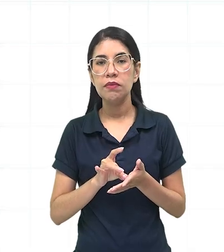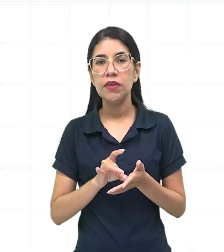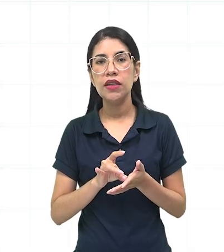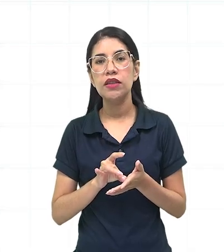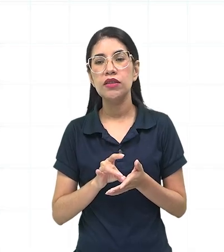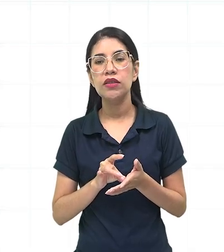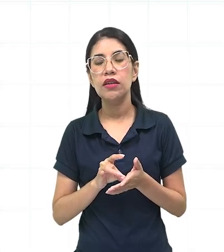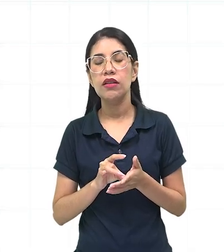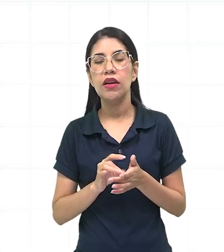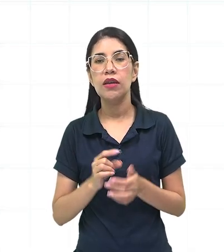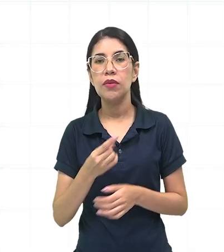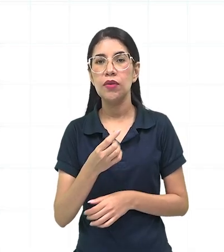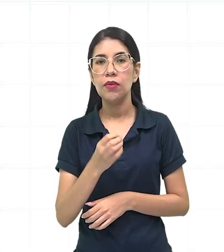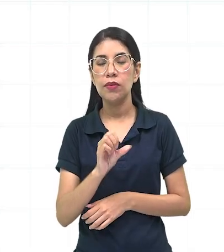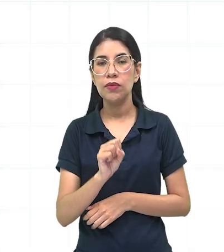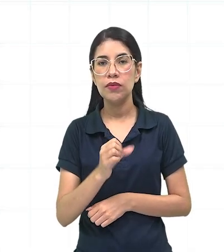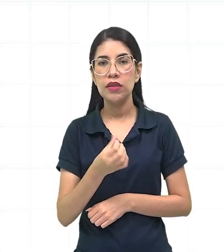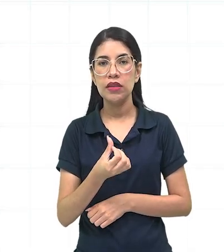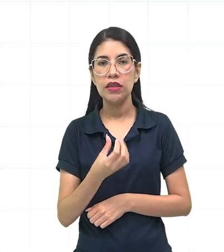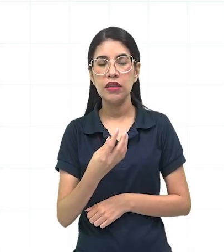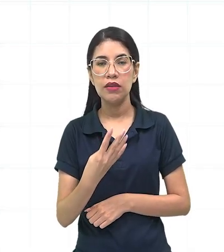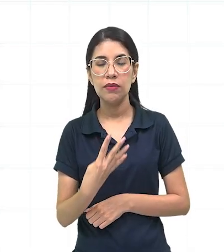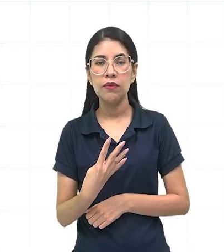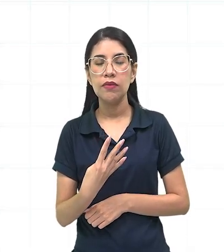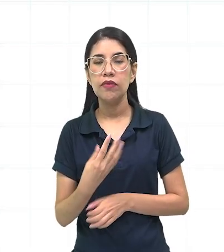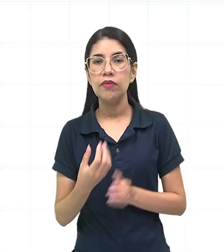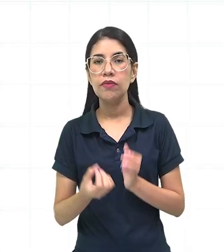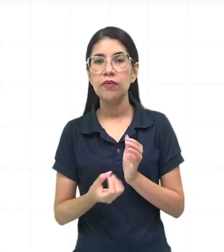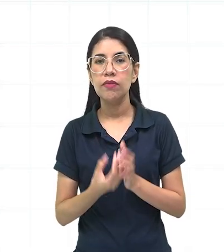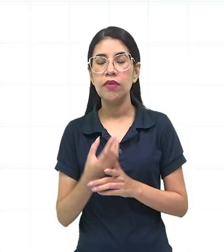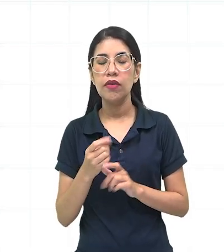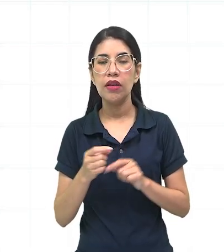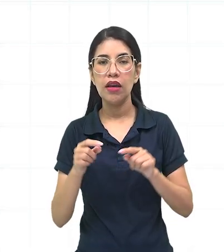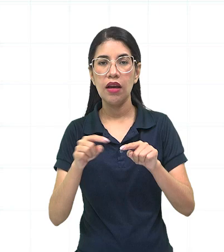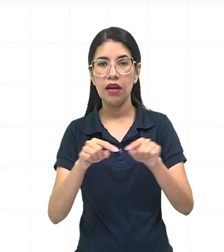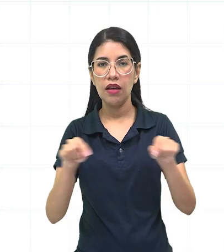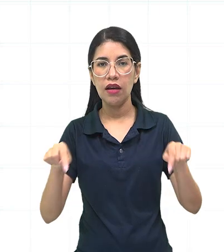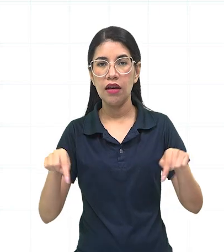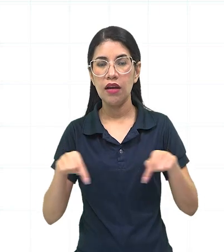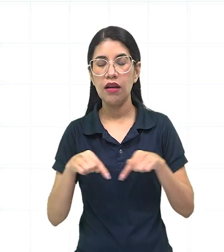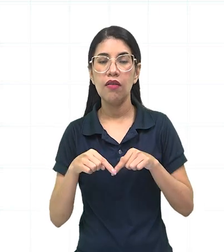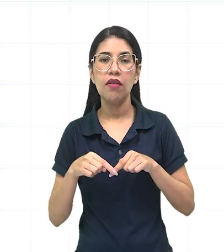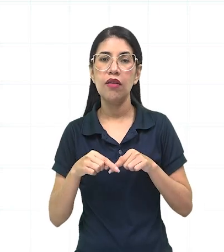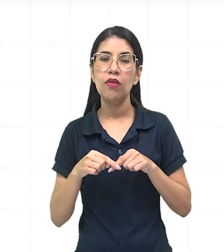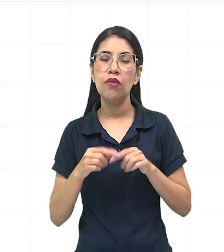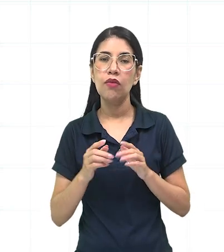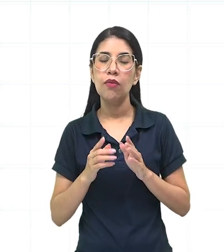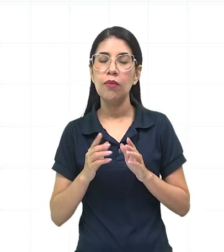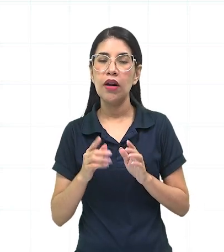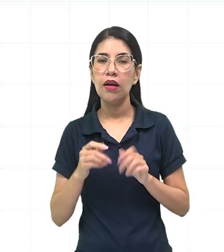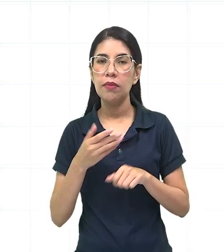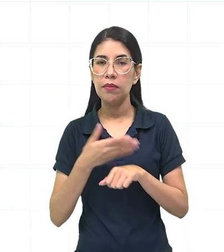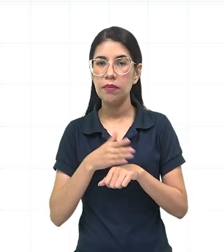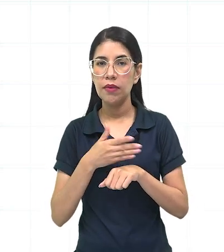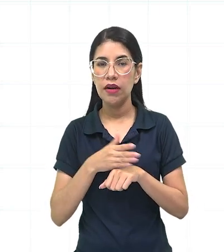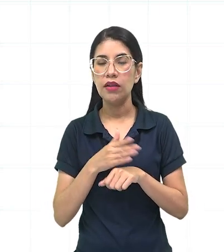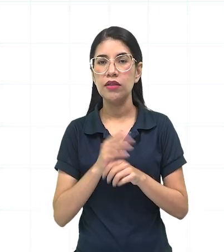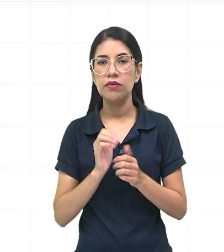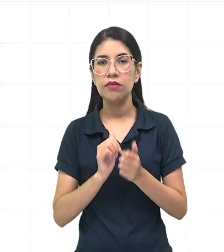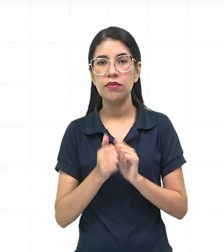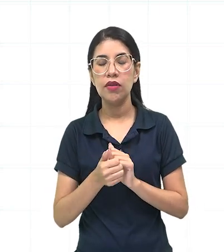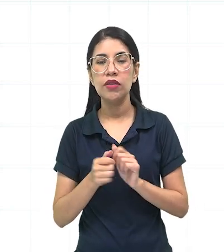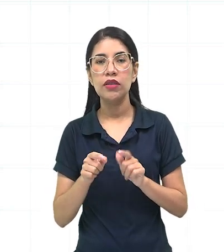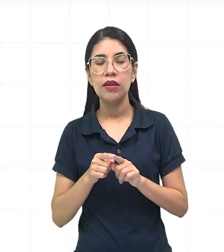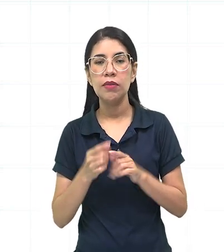é que em 1864 foram construídas ali as primeiras 4 quadras de squash na Harrow School, e esse é o dado oficial